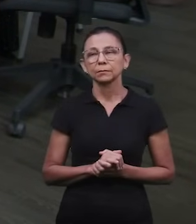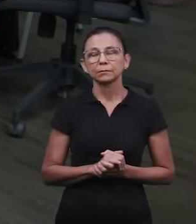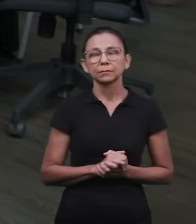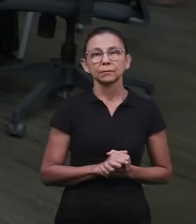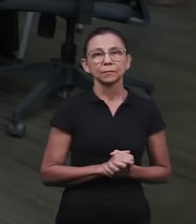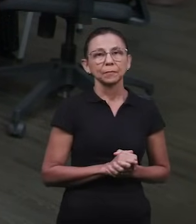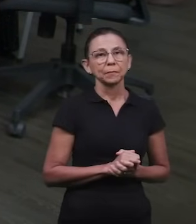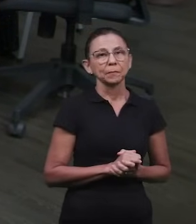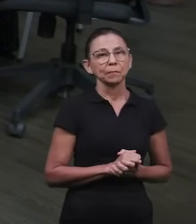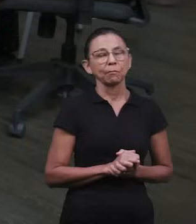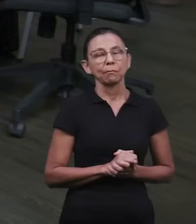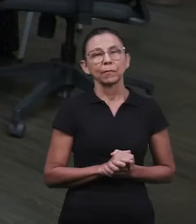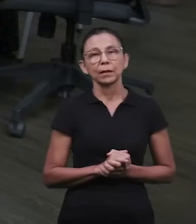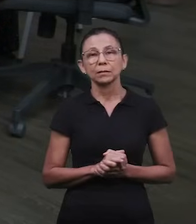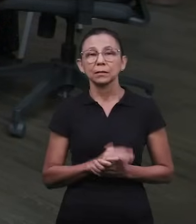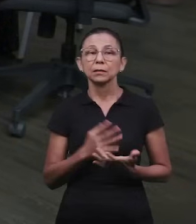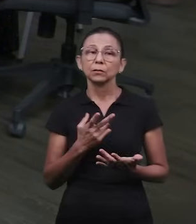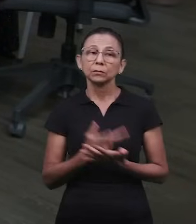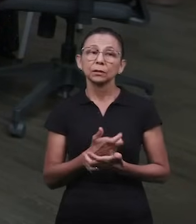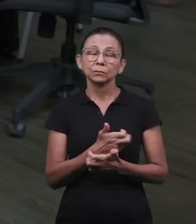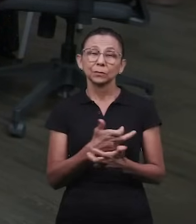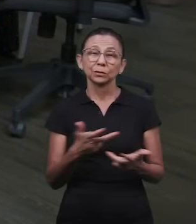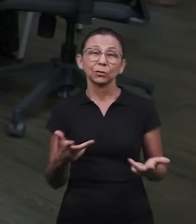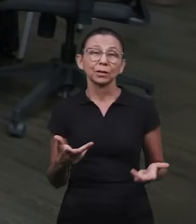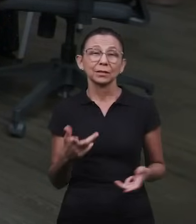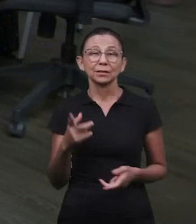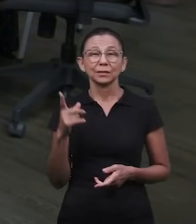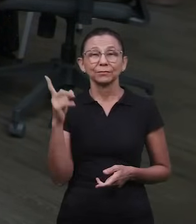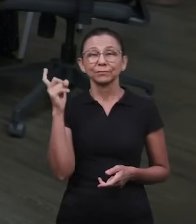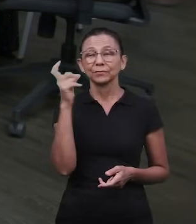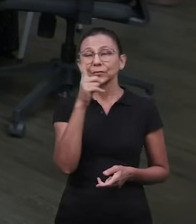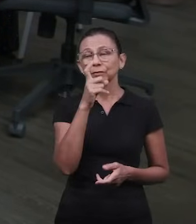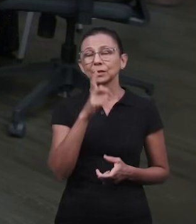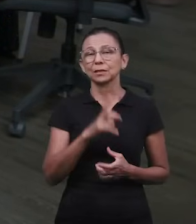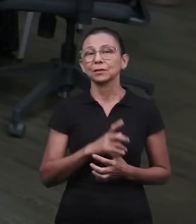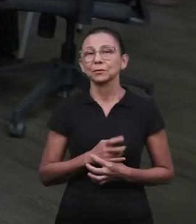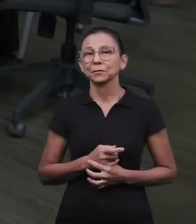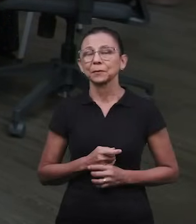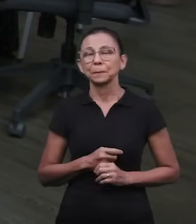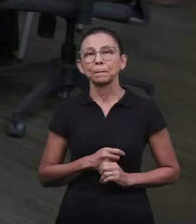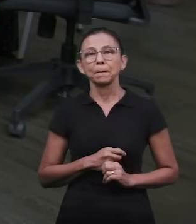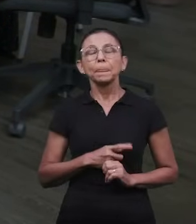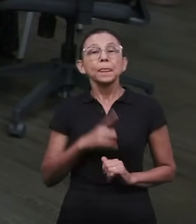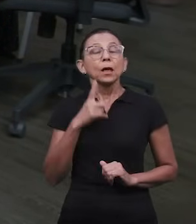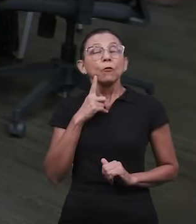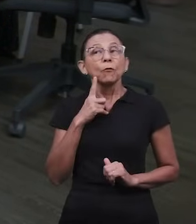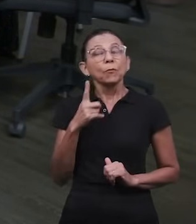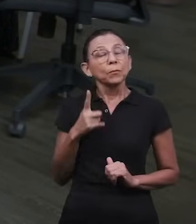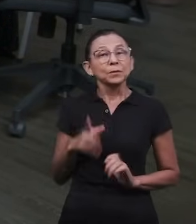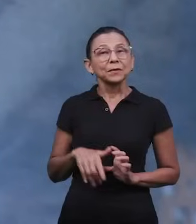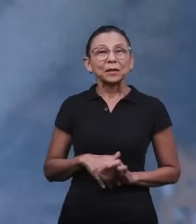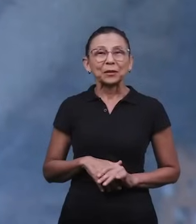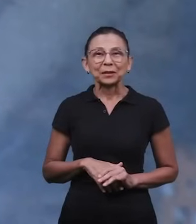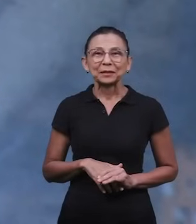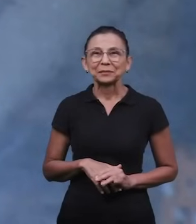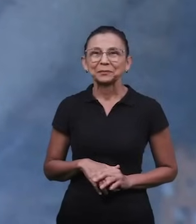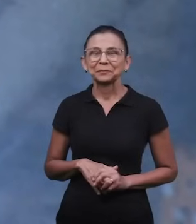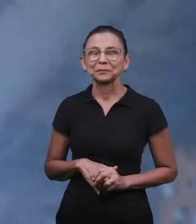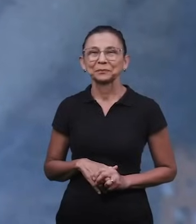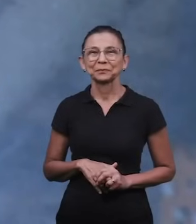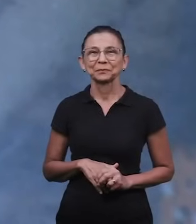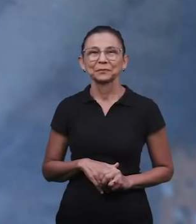bênção no lar, né? Para a gente ver aqui o resultado de estarmos na presença do Senhor. E quem vai